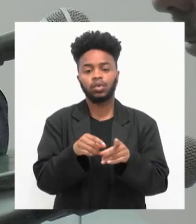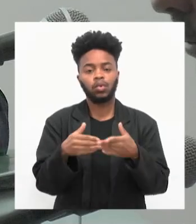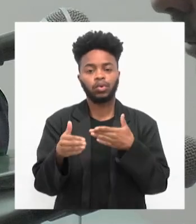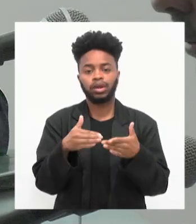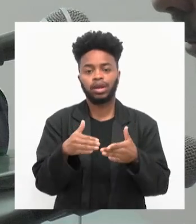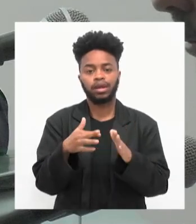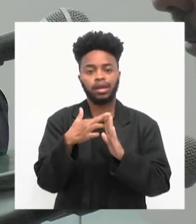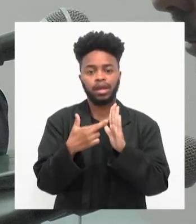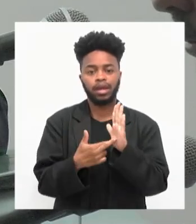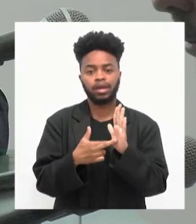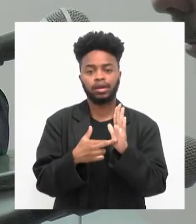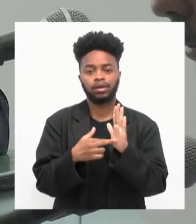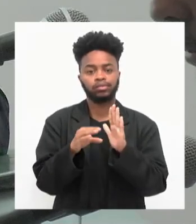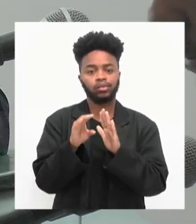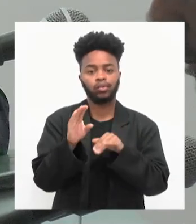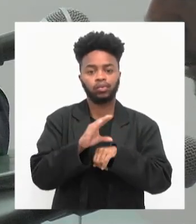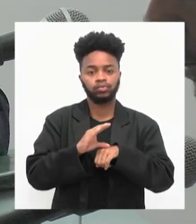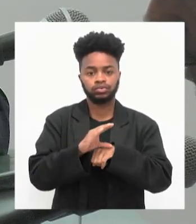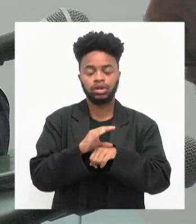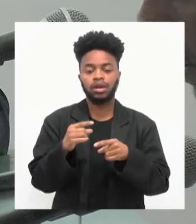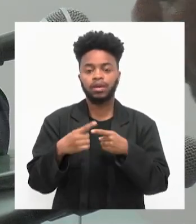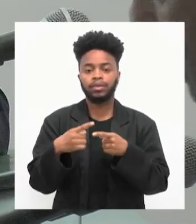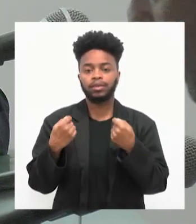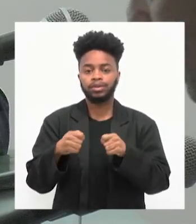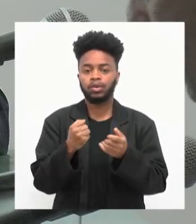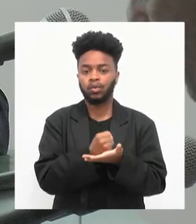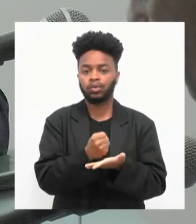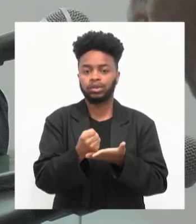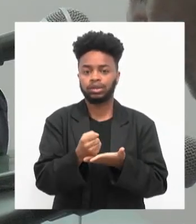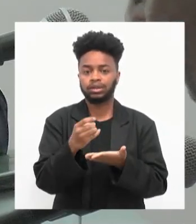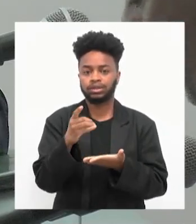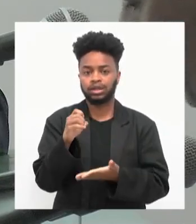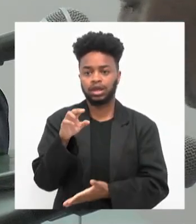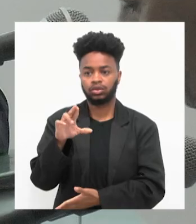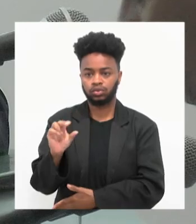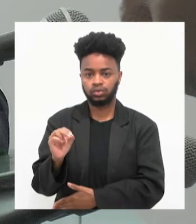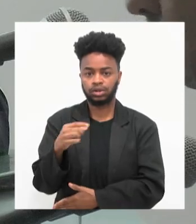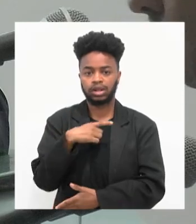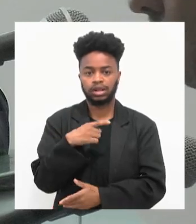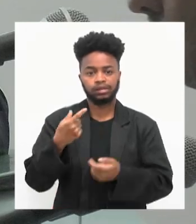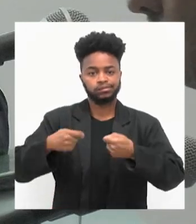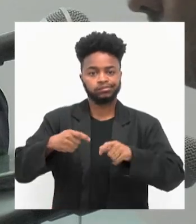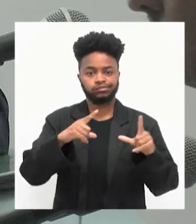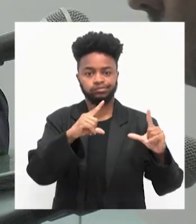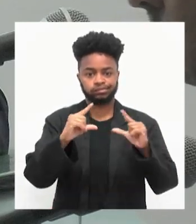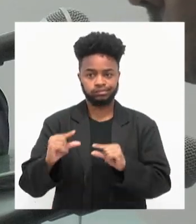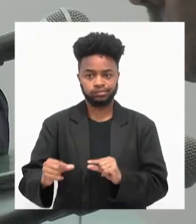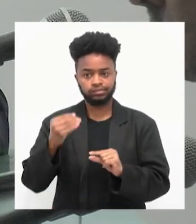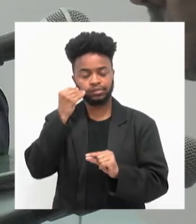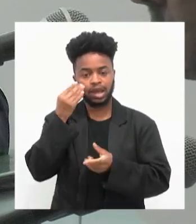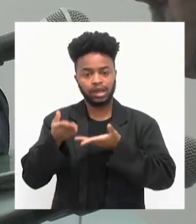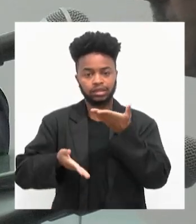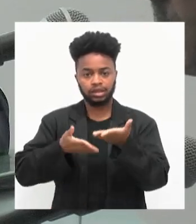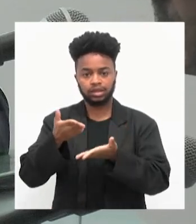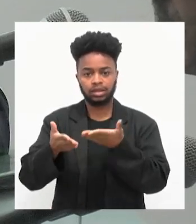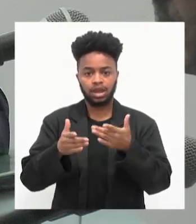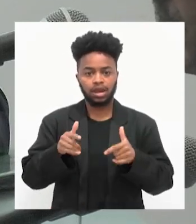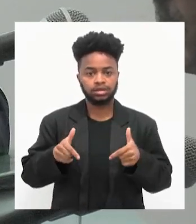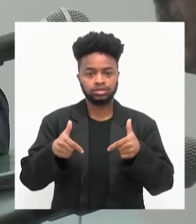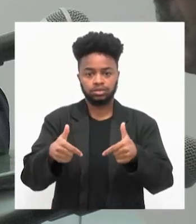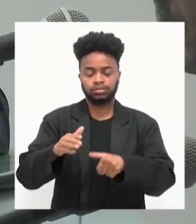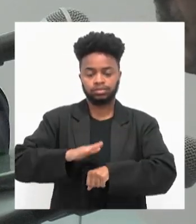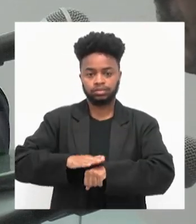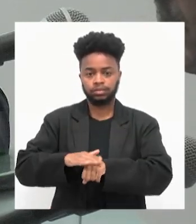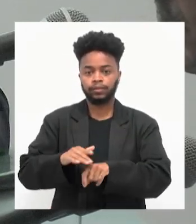usar, que é o sentido de você ter um contrato com o Detro que tem uma demanda reduzida para atender a sua operação finalística, e